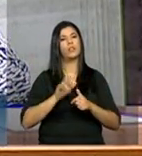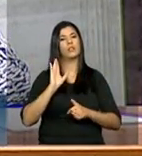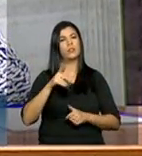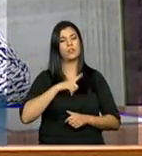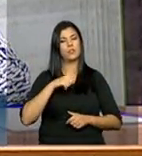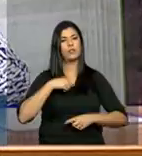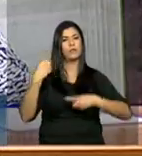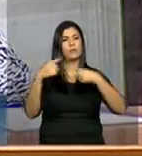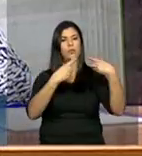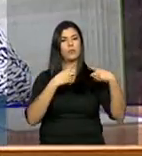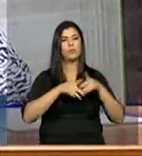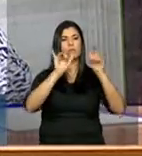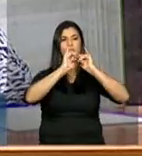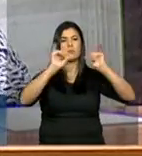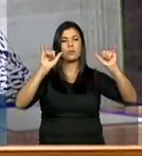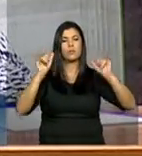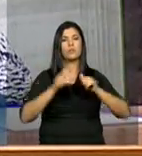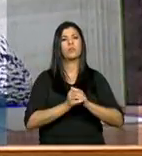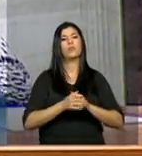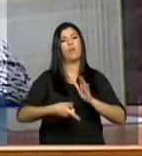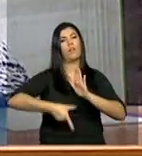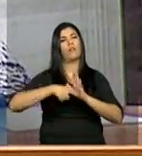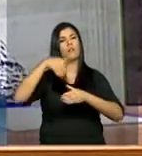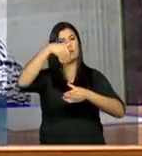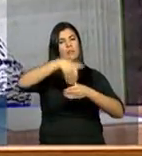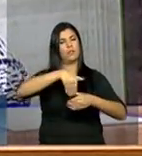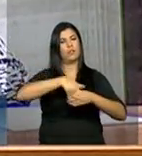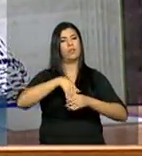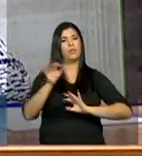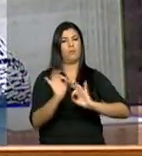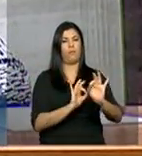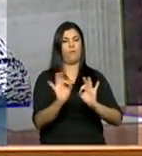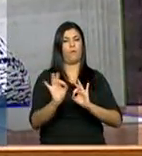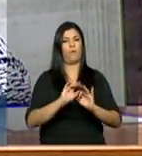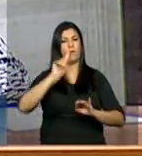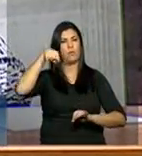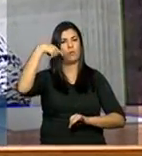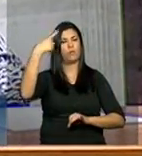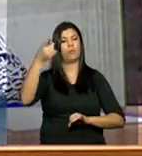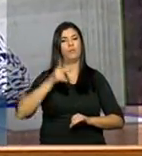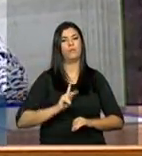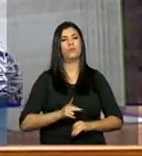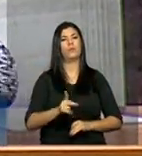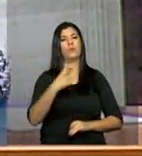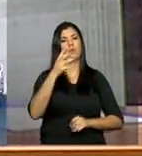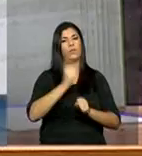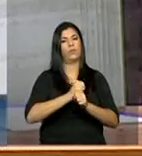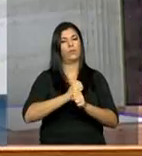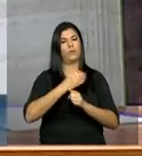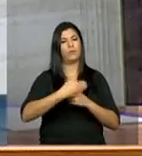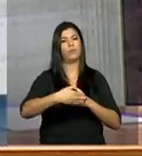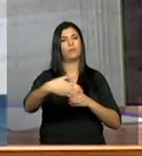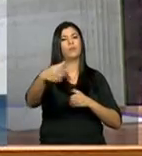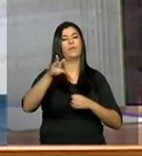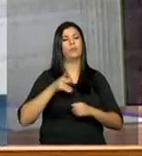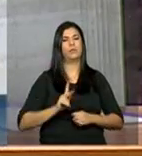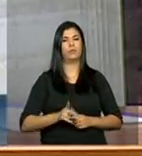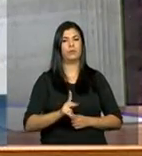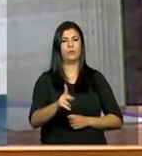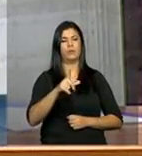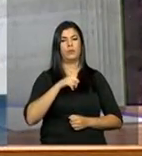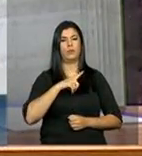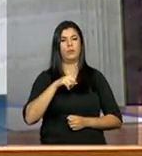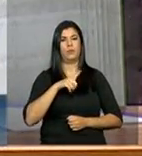que ela fez durante a campanha e como isso está montado para o próximo mandato. Ou seja, nós vamos continuar